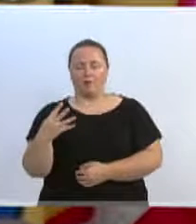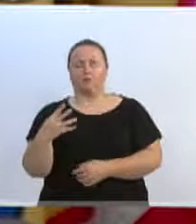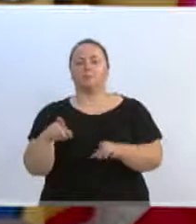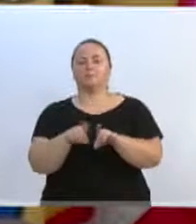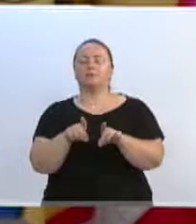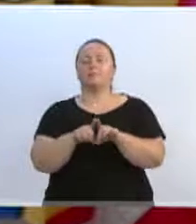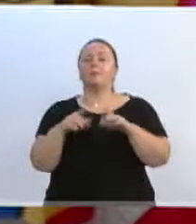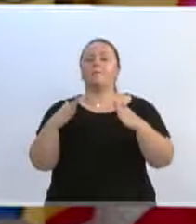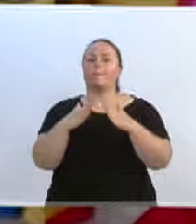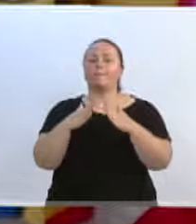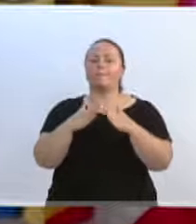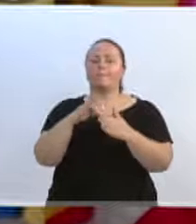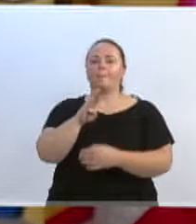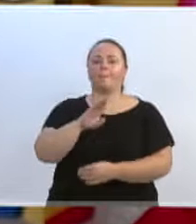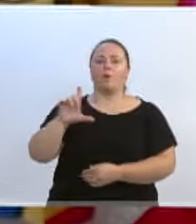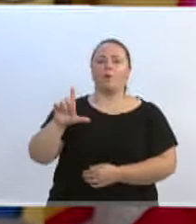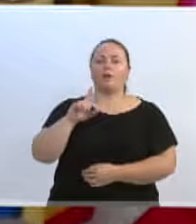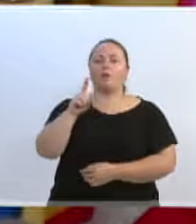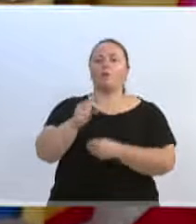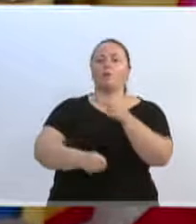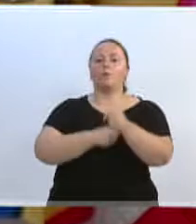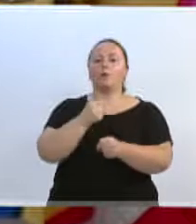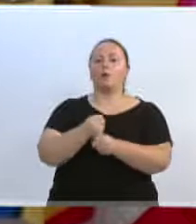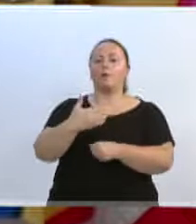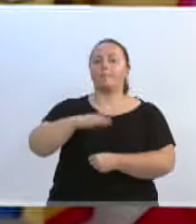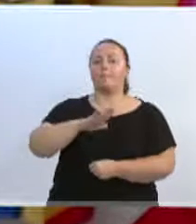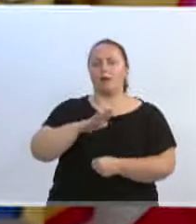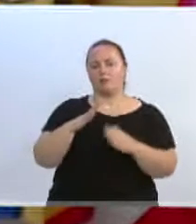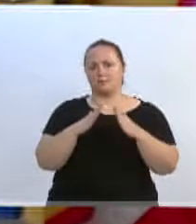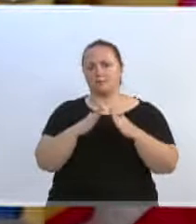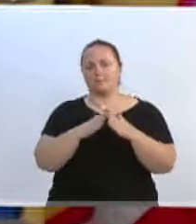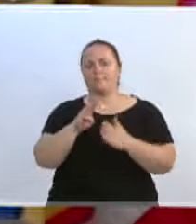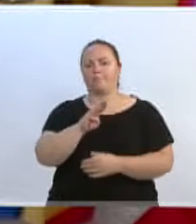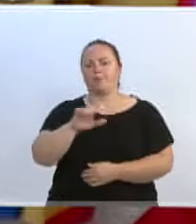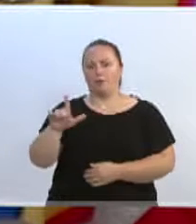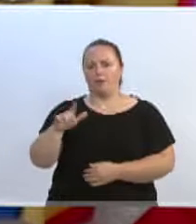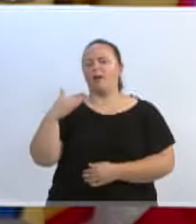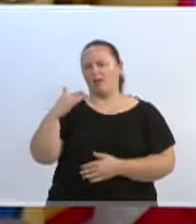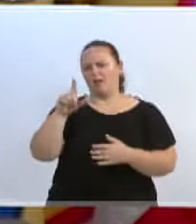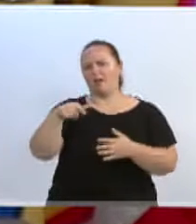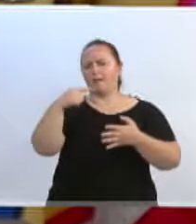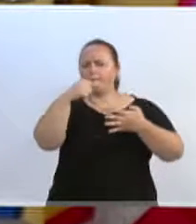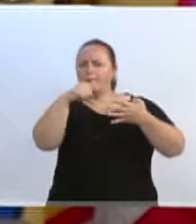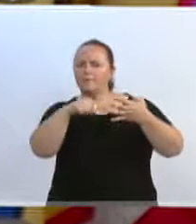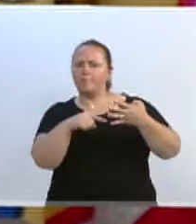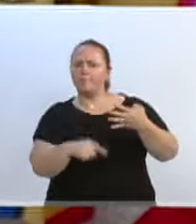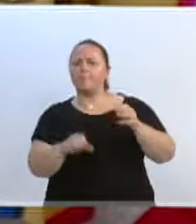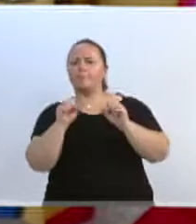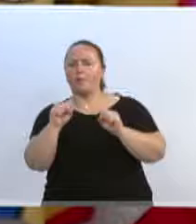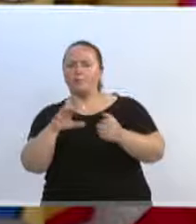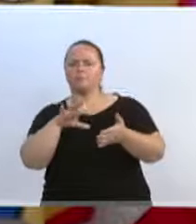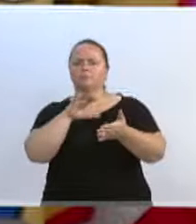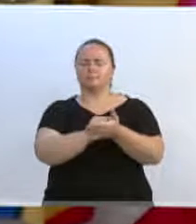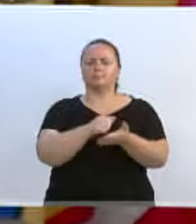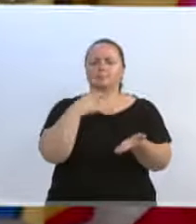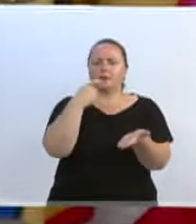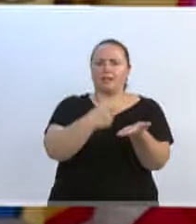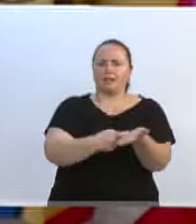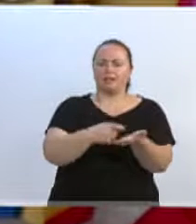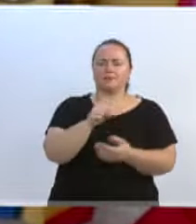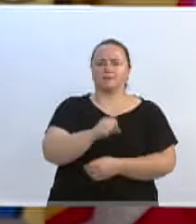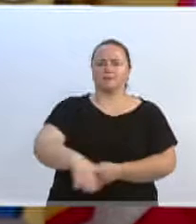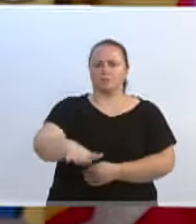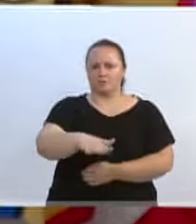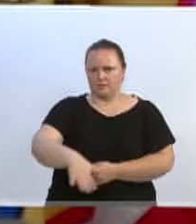no município de Blumenau há mais de 1 ano. Temos aqui alguns outros critérios, e, enfim, tem um anexo até na própria